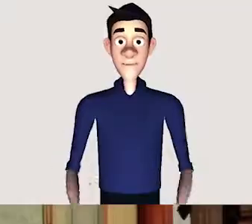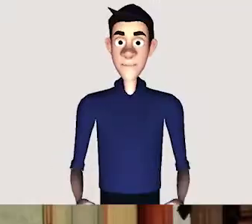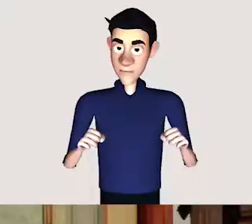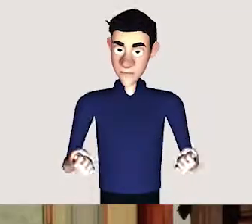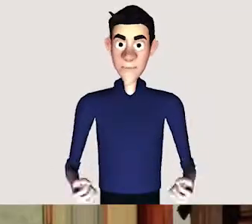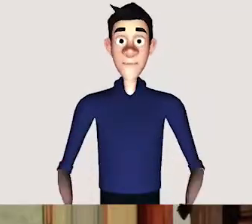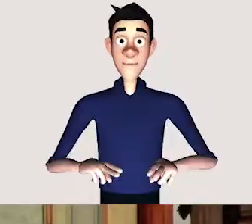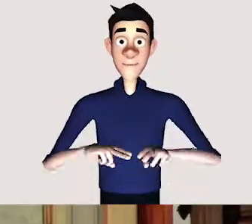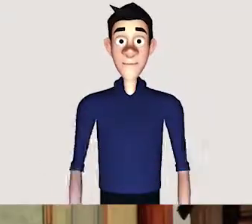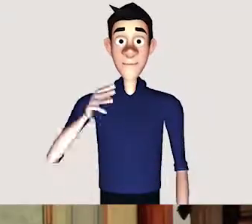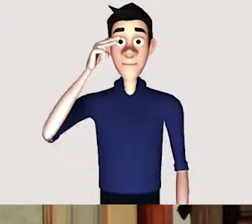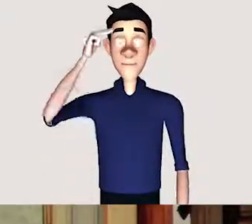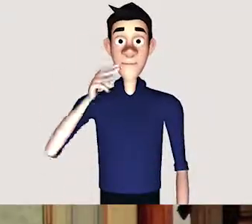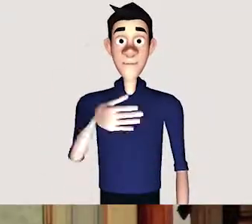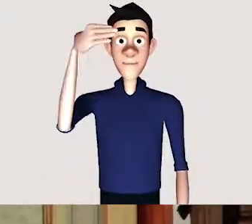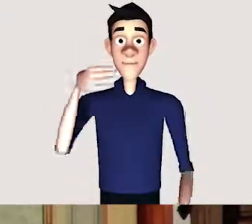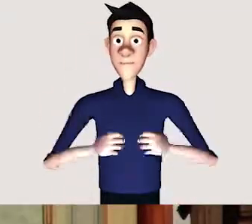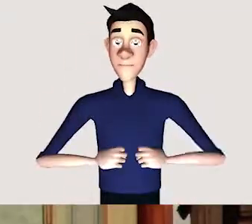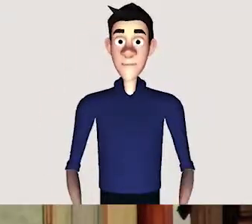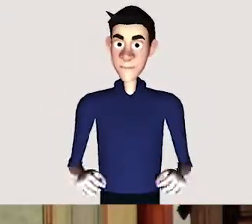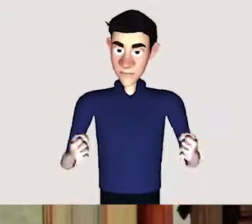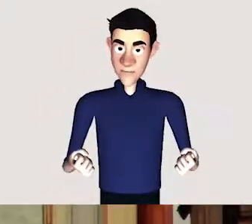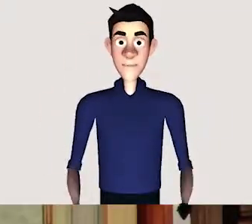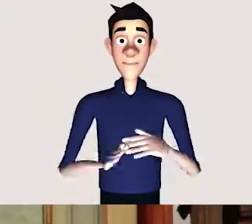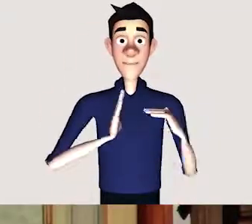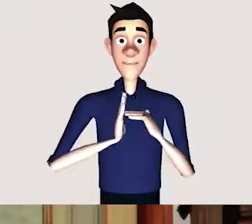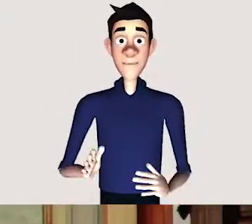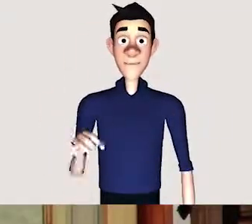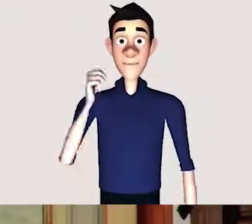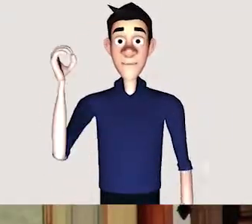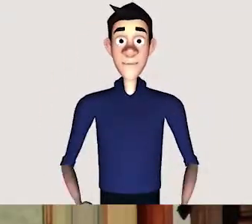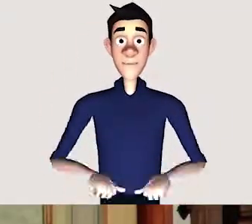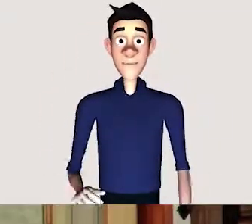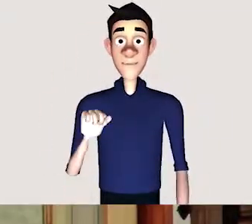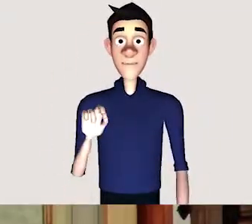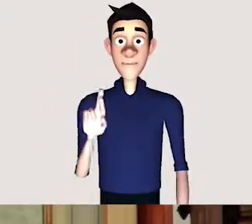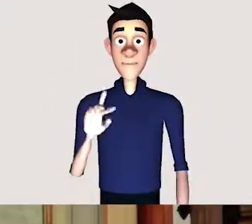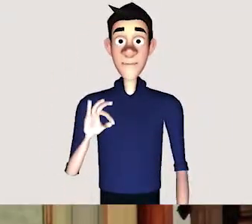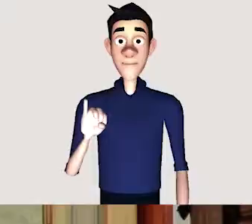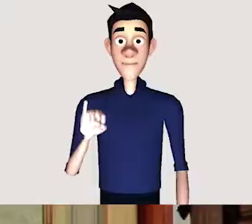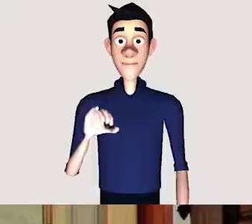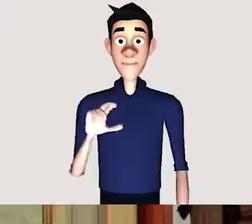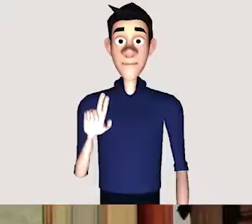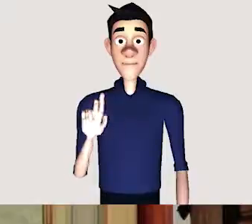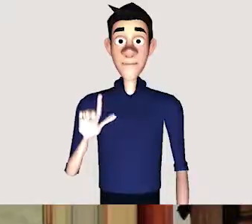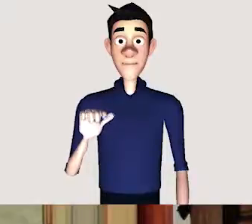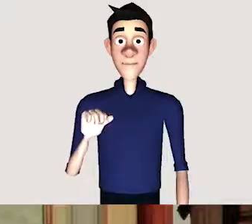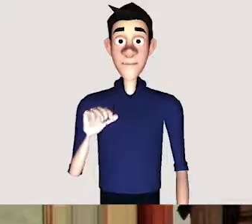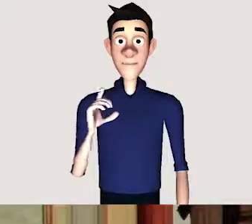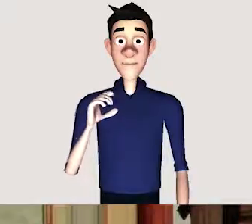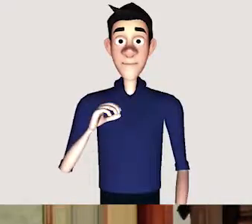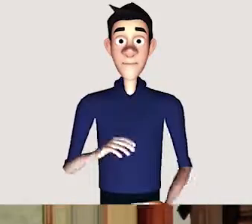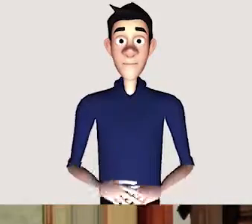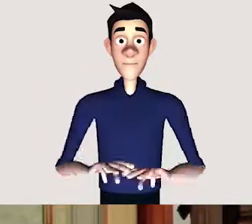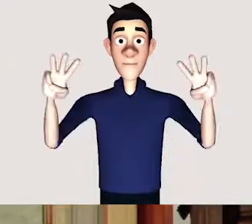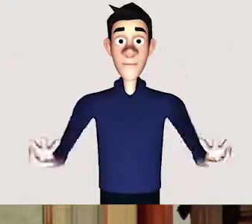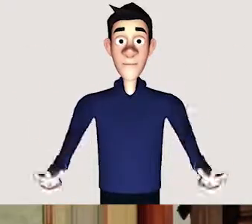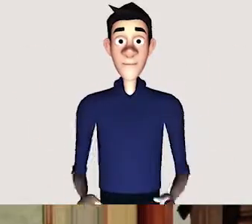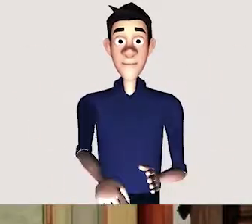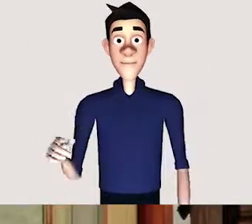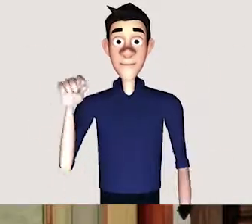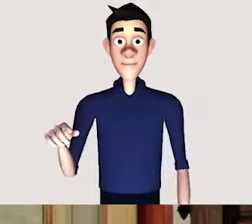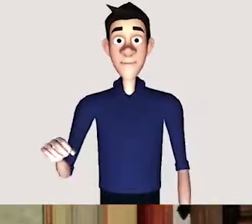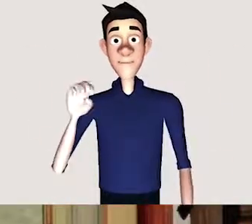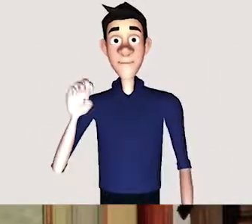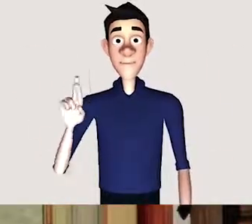de resistência. Portanto, memória, esquecimento, poder e resistência, tudo isso está